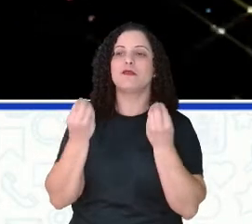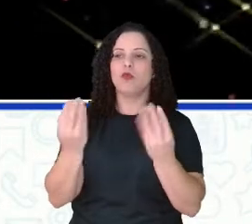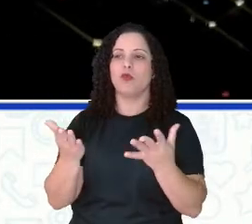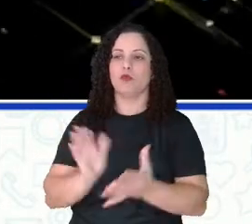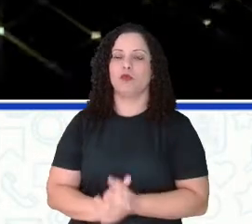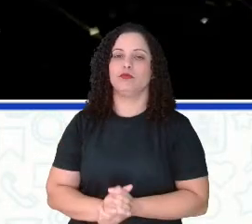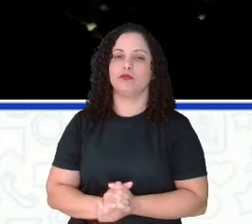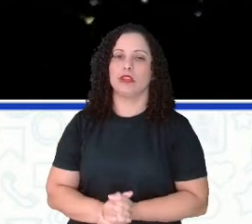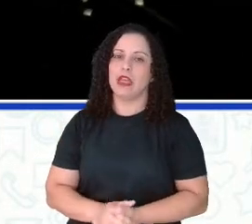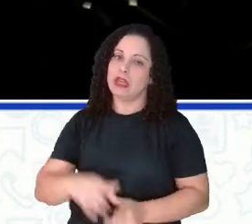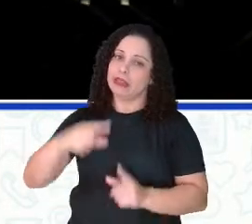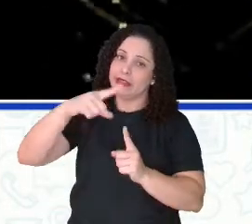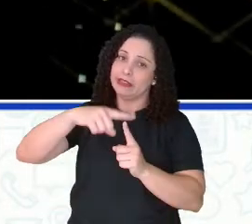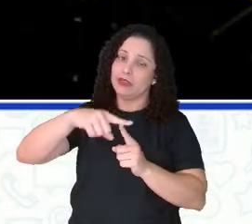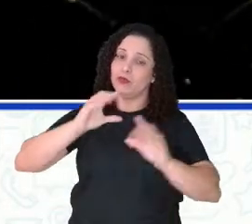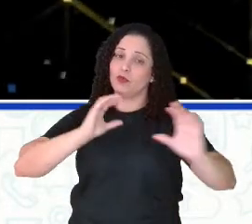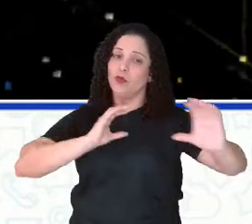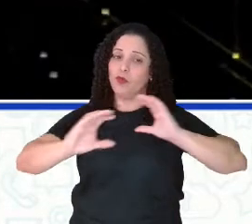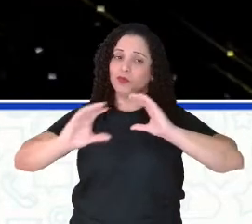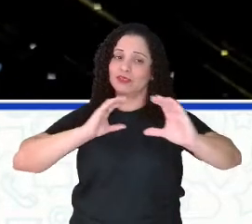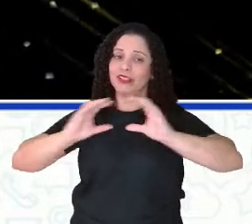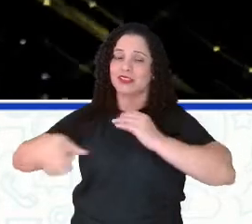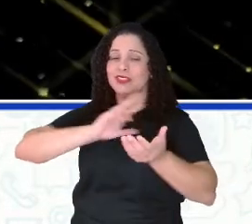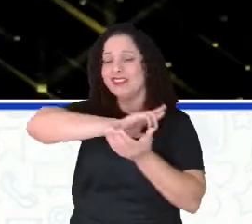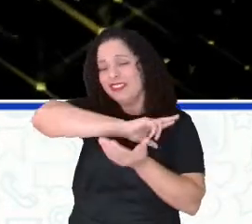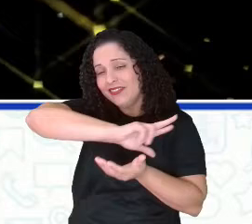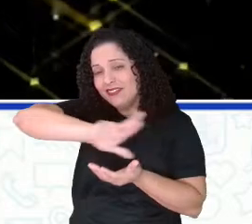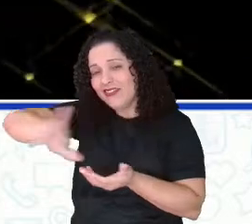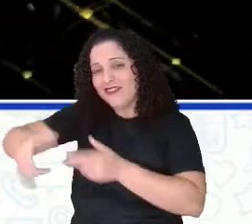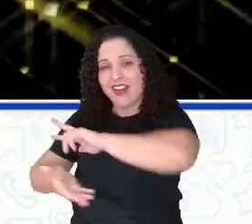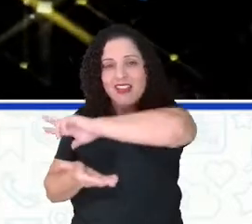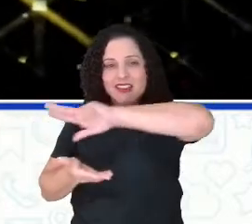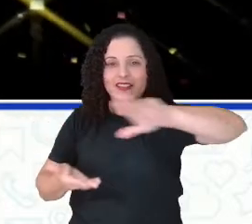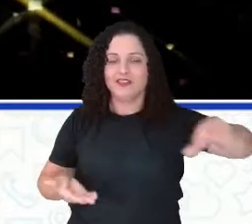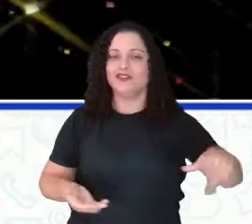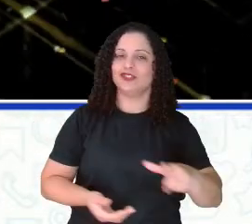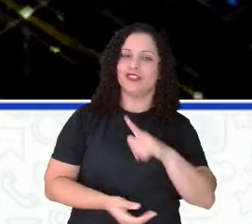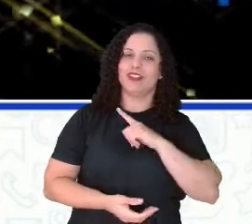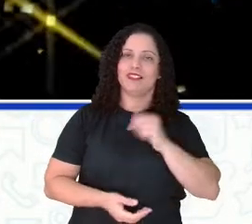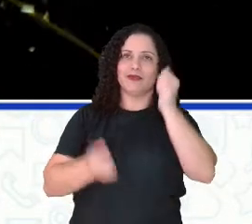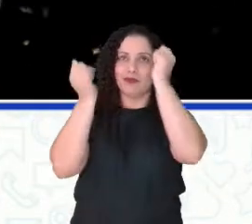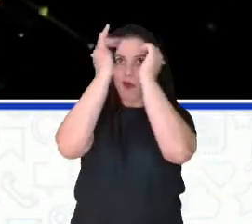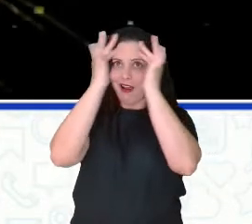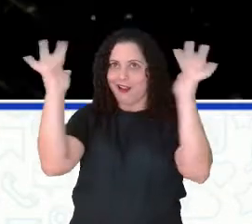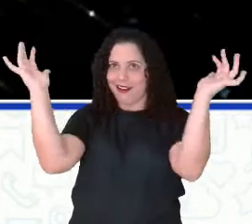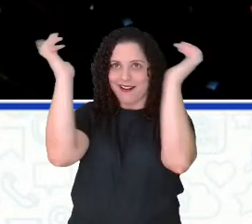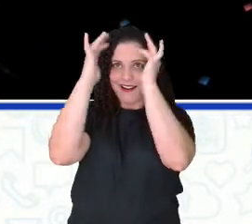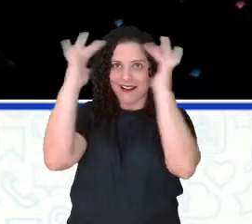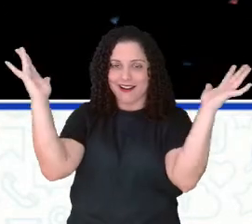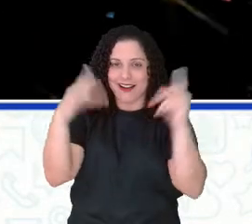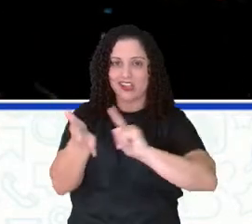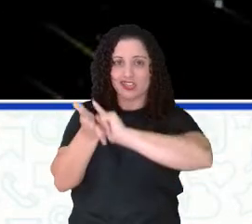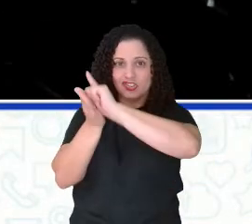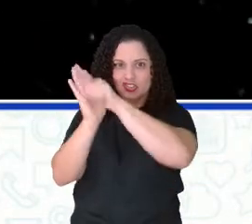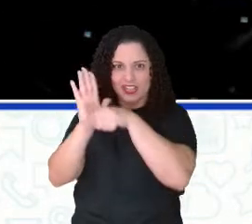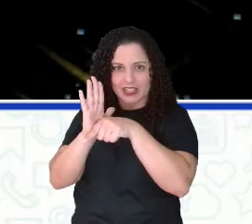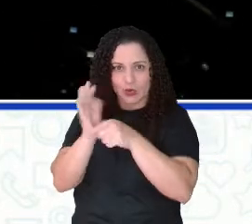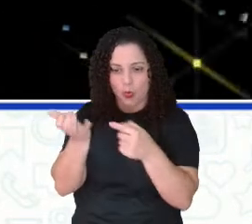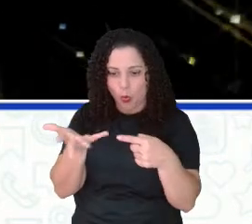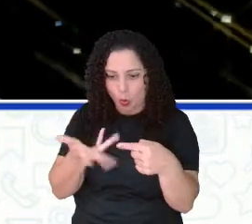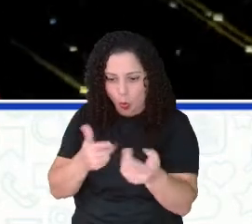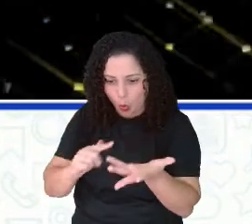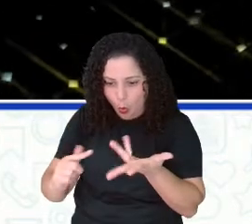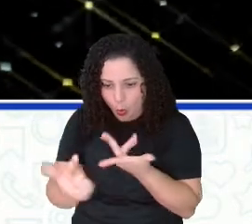cada forma de comunicação e são infinitos. Infinitos. Então, imagine aí, esses gêneros, eles não são, a gente não